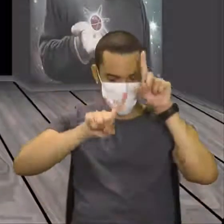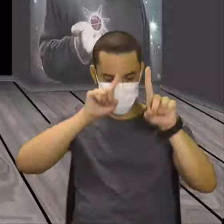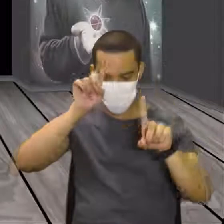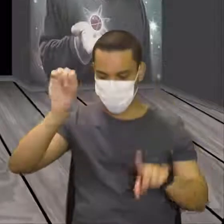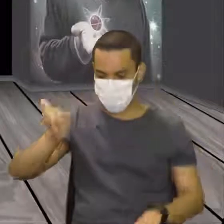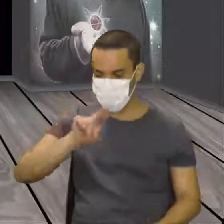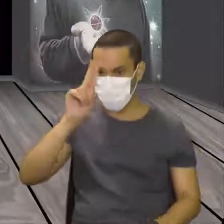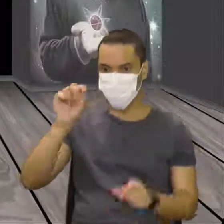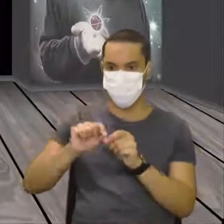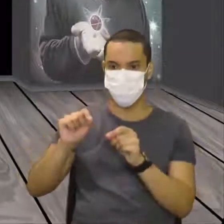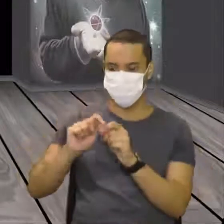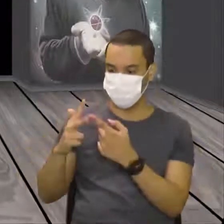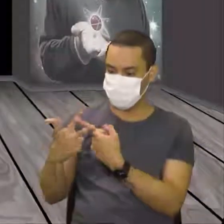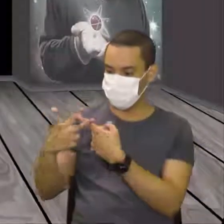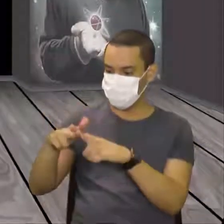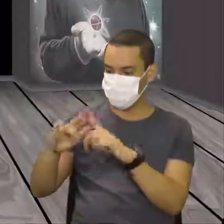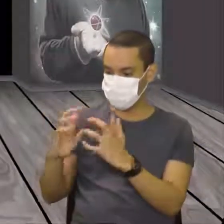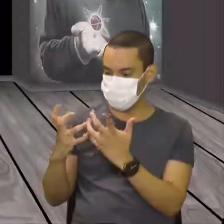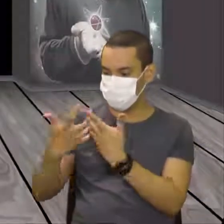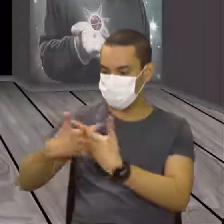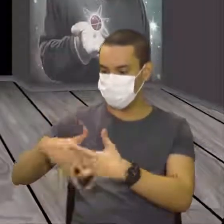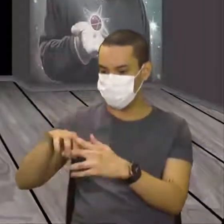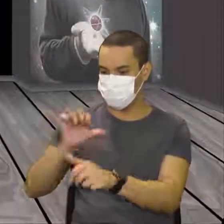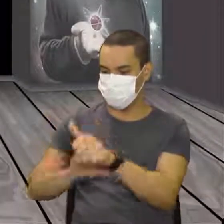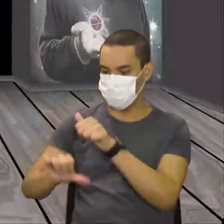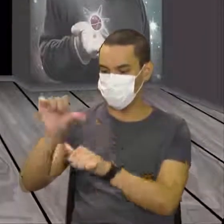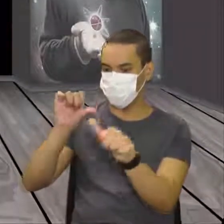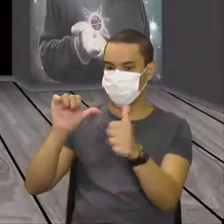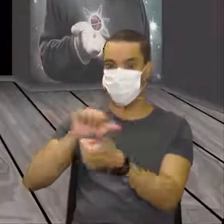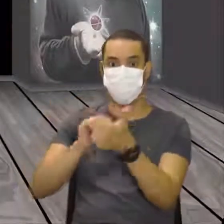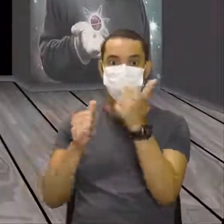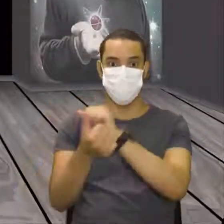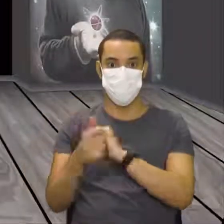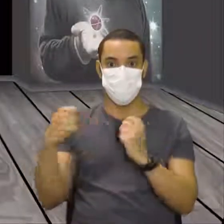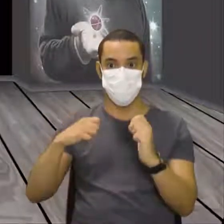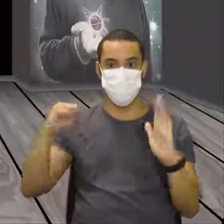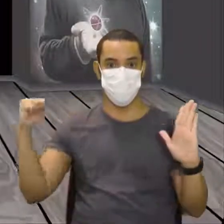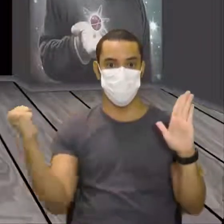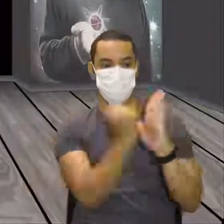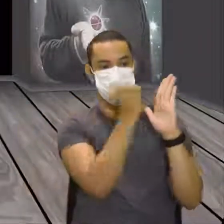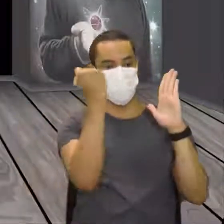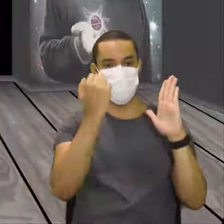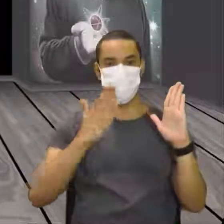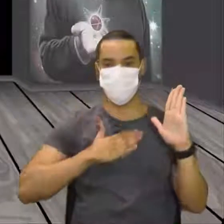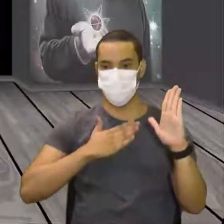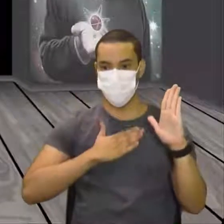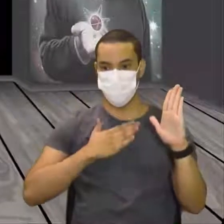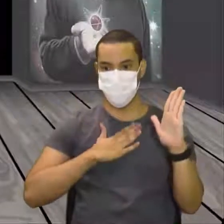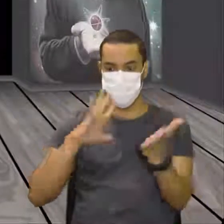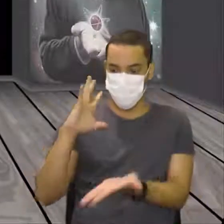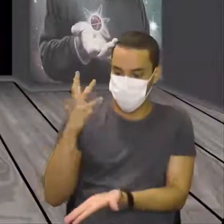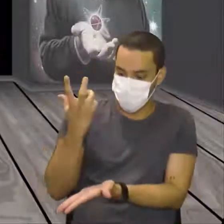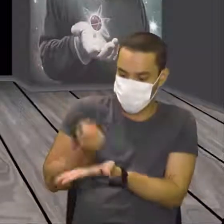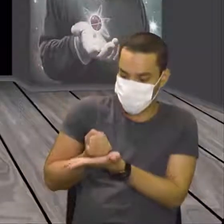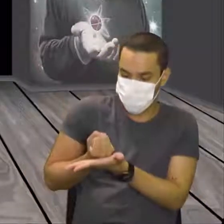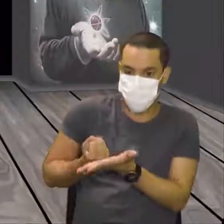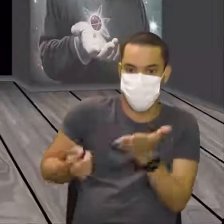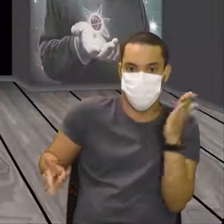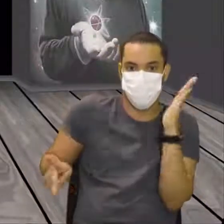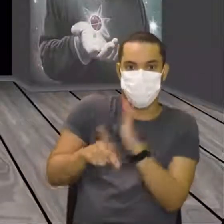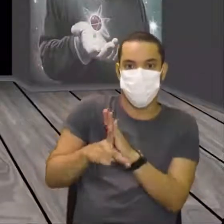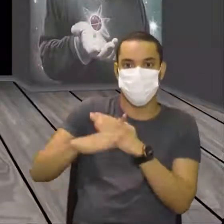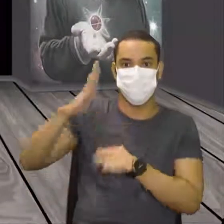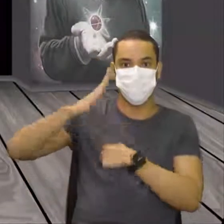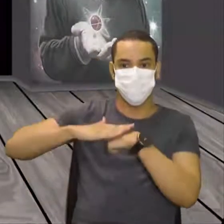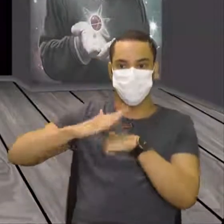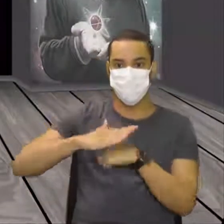faz, aperfeiçoa e transforma, você tem que patentear, né? Patentear, você vai registrar aquilo como